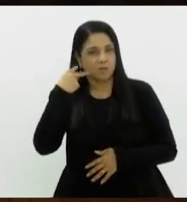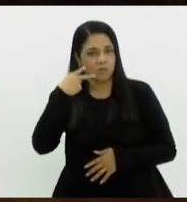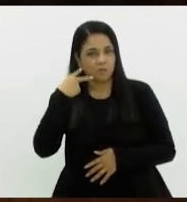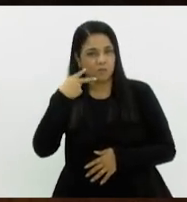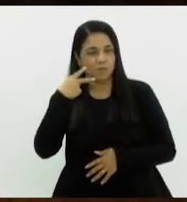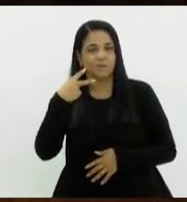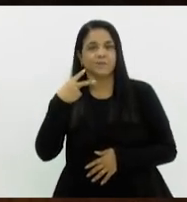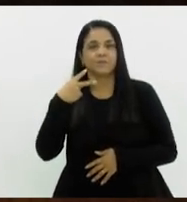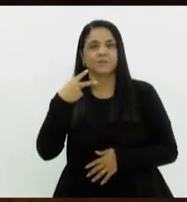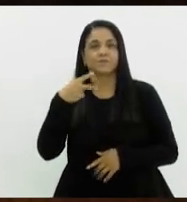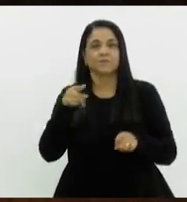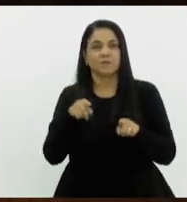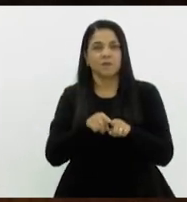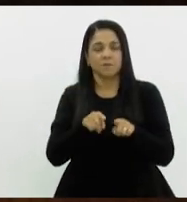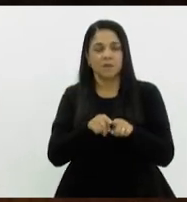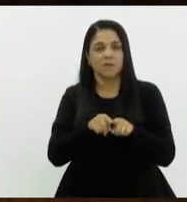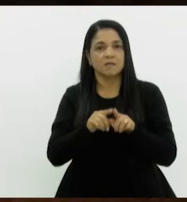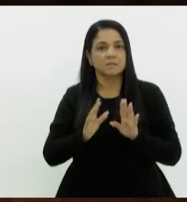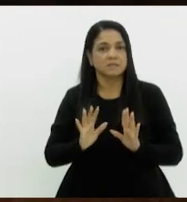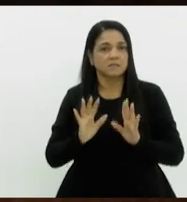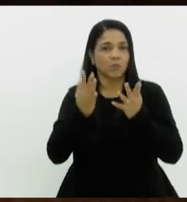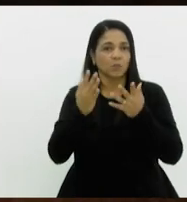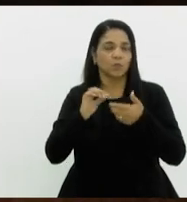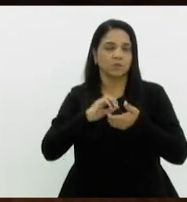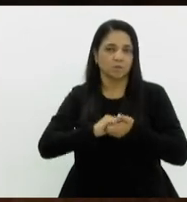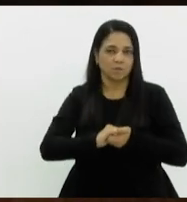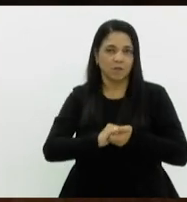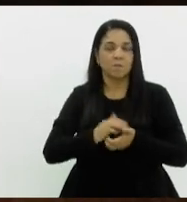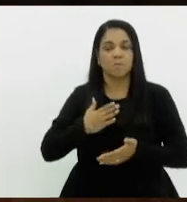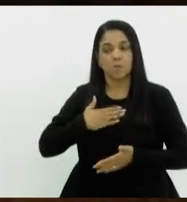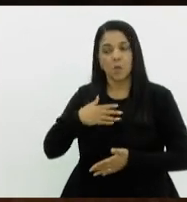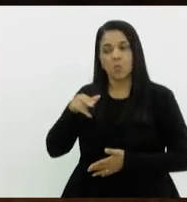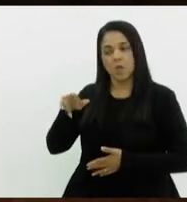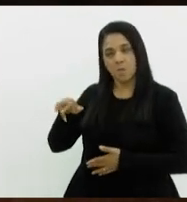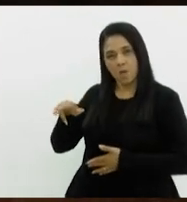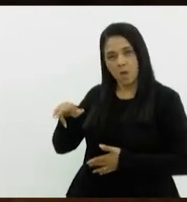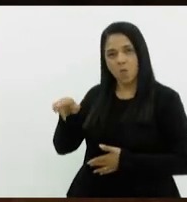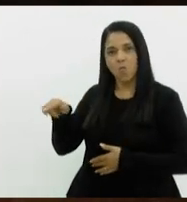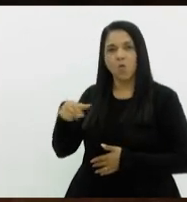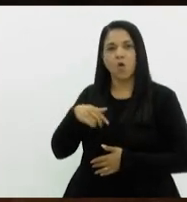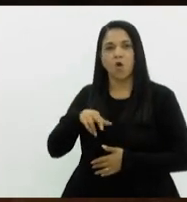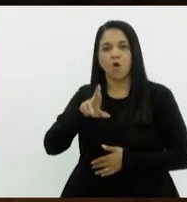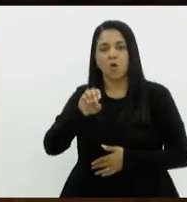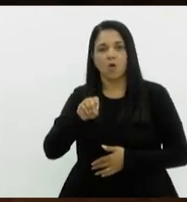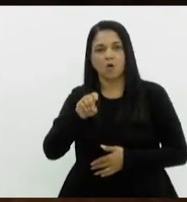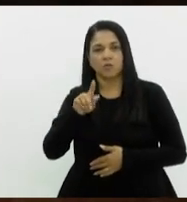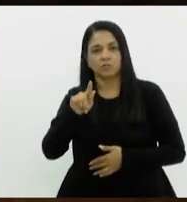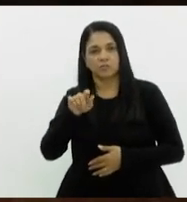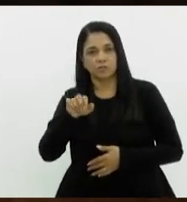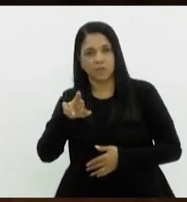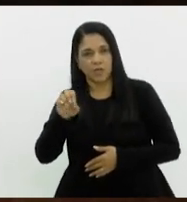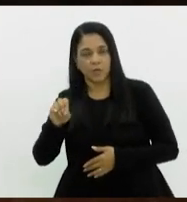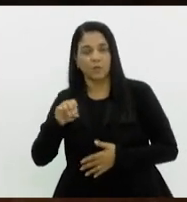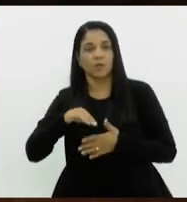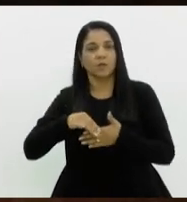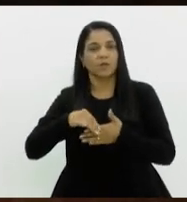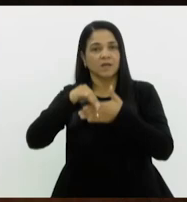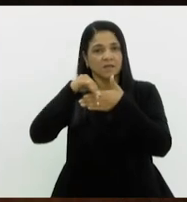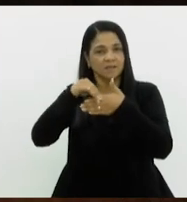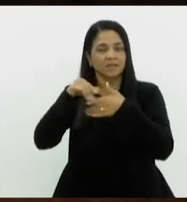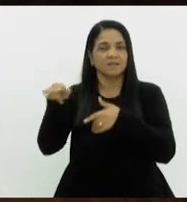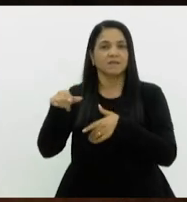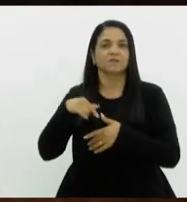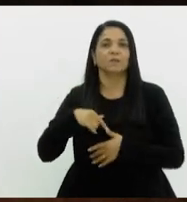aí também, já que saudaram vereadores, vou saudar o meu irmão, vereador Rogério Amorim, líder do PL na